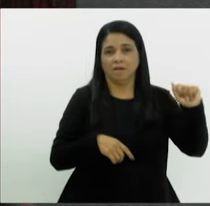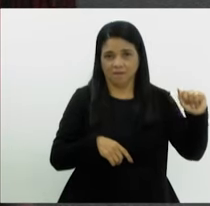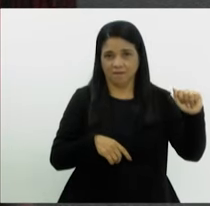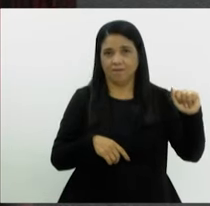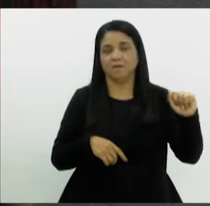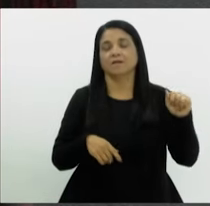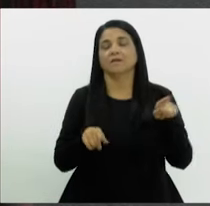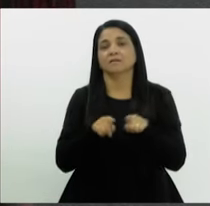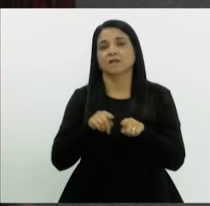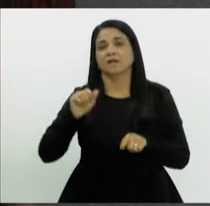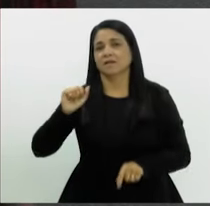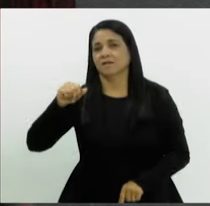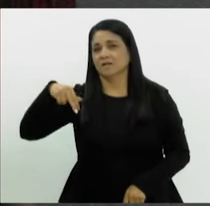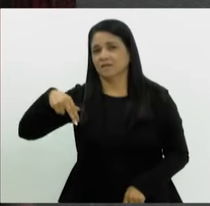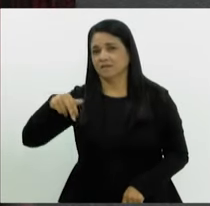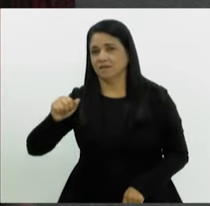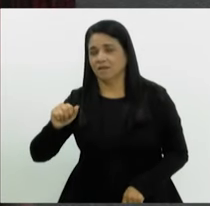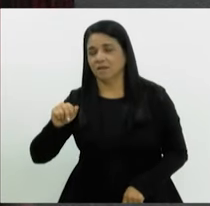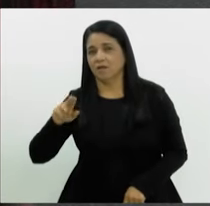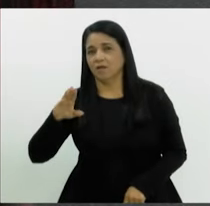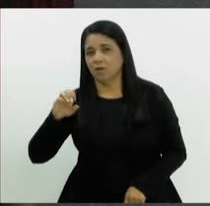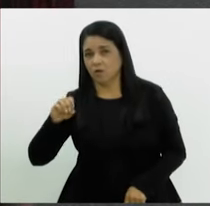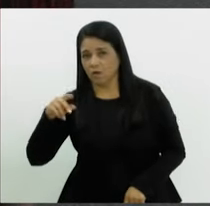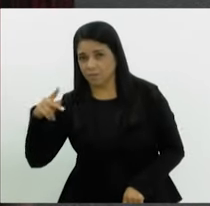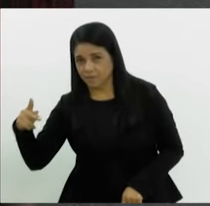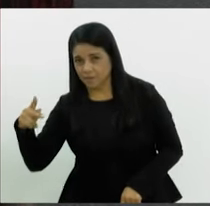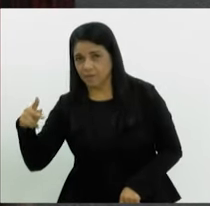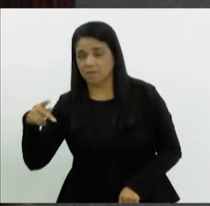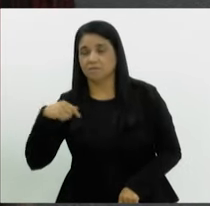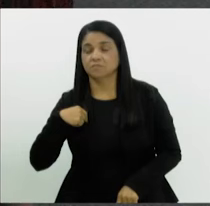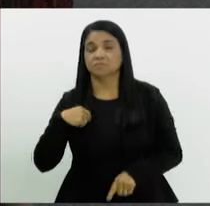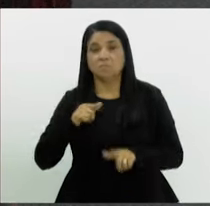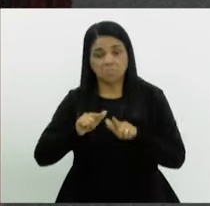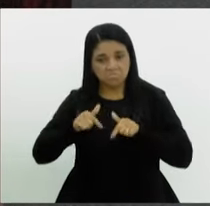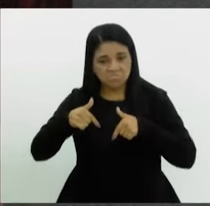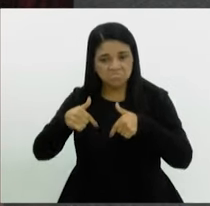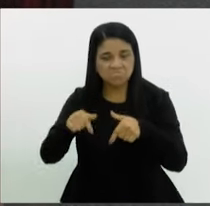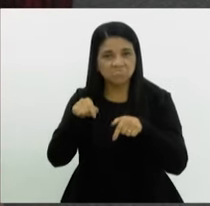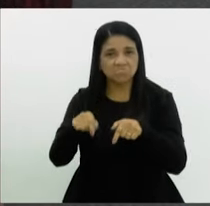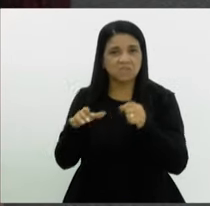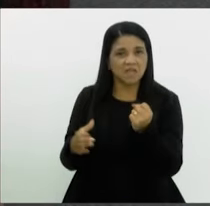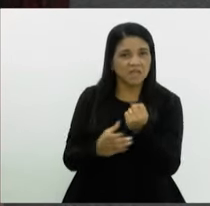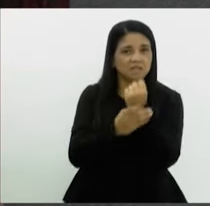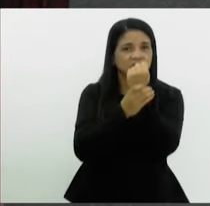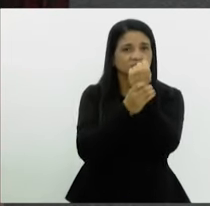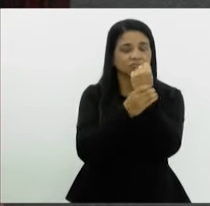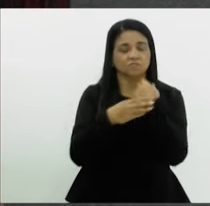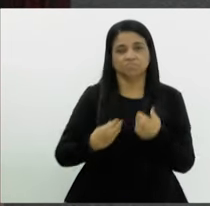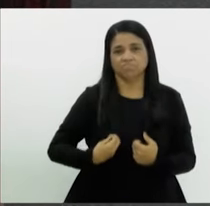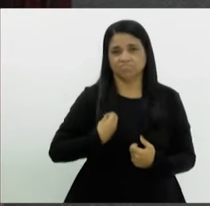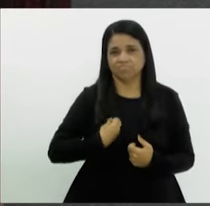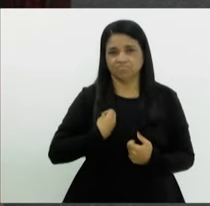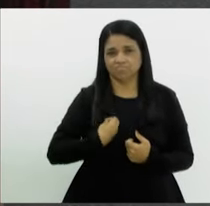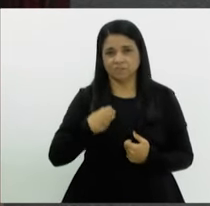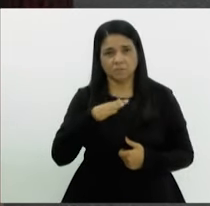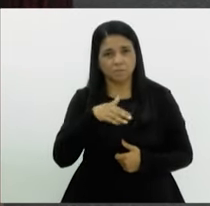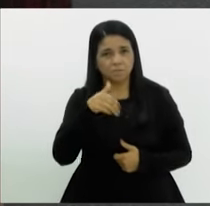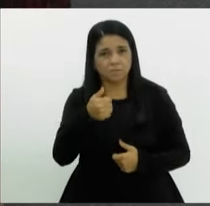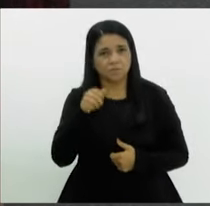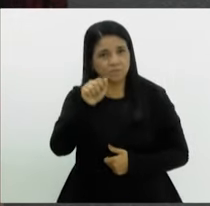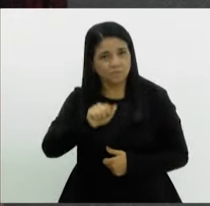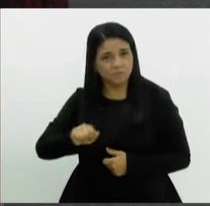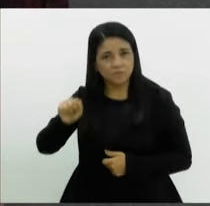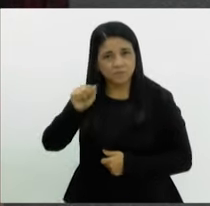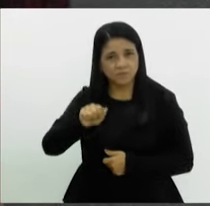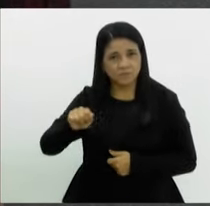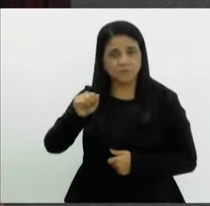A UNACOP tem por missão garantir melhores condições de vida para suas associadas, ou